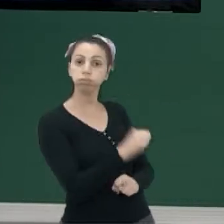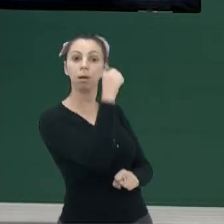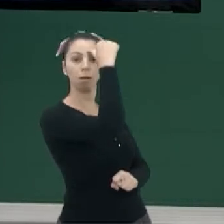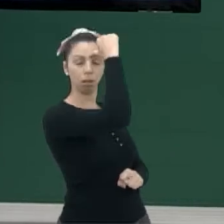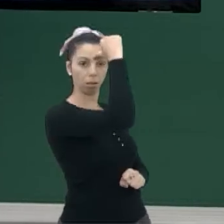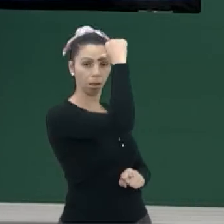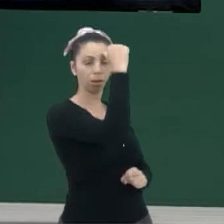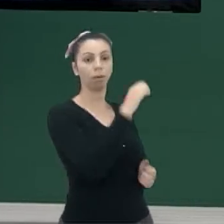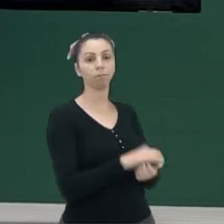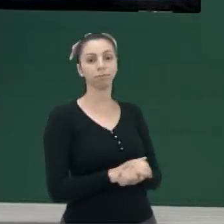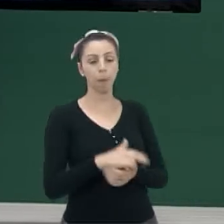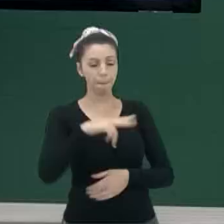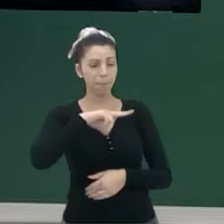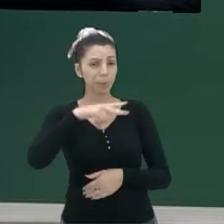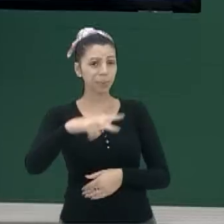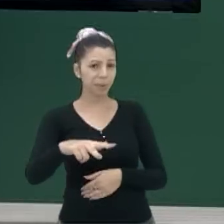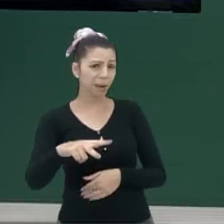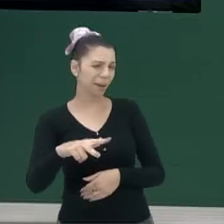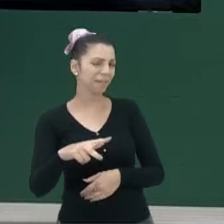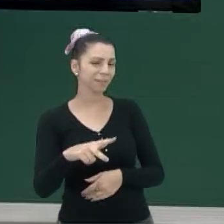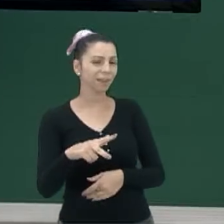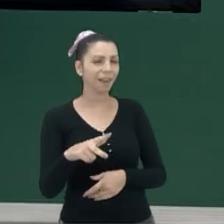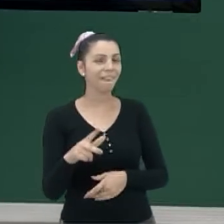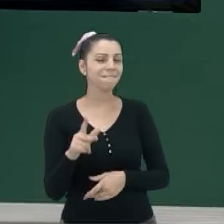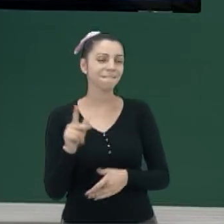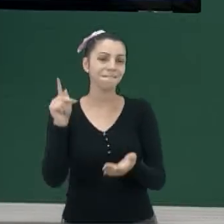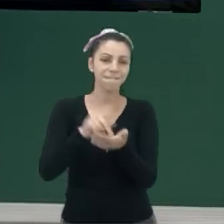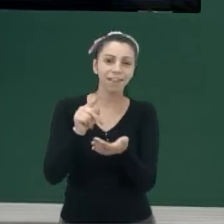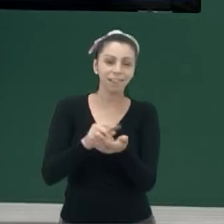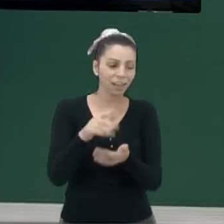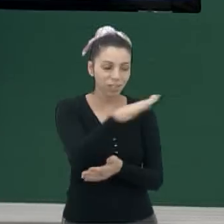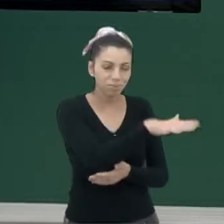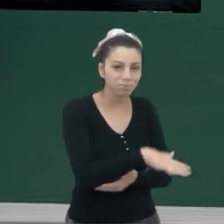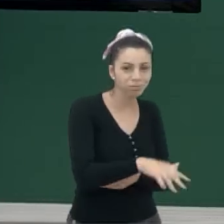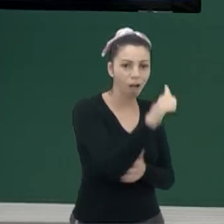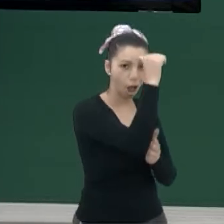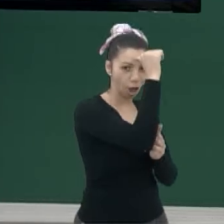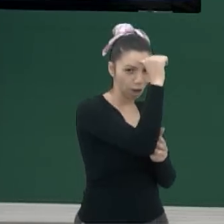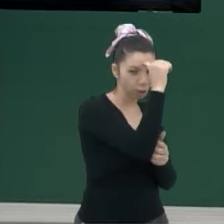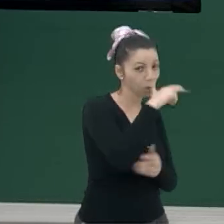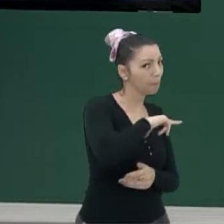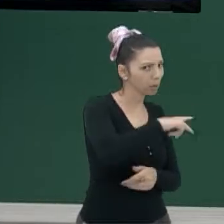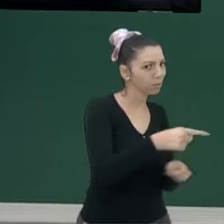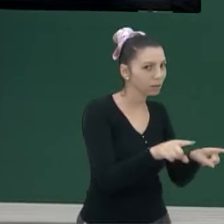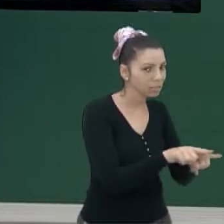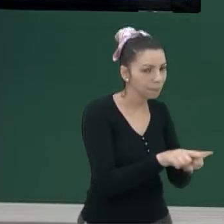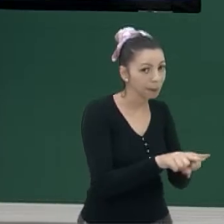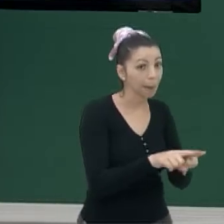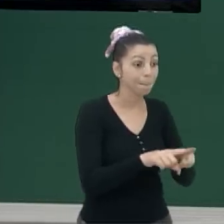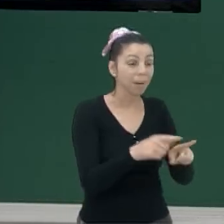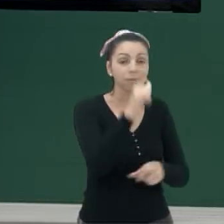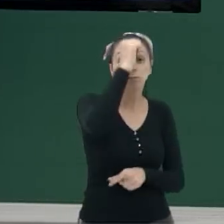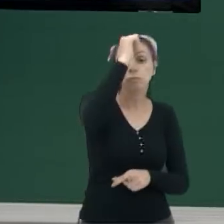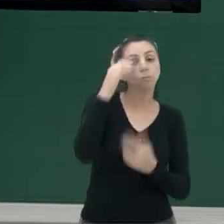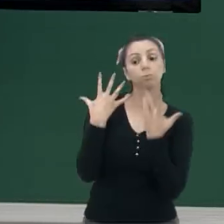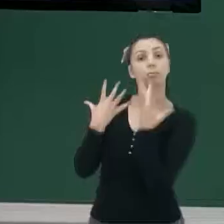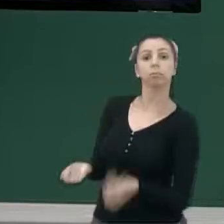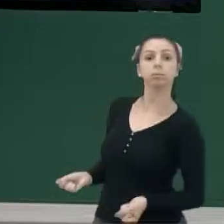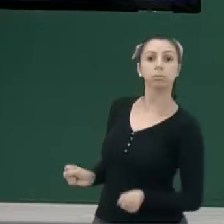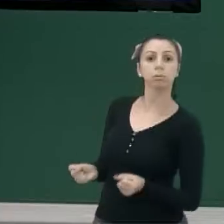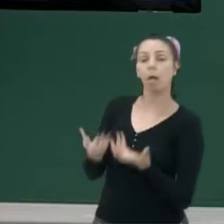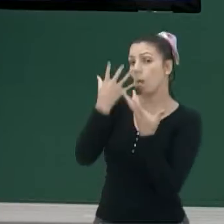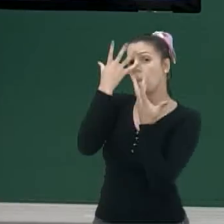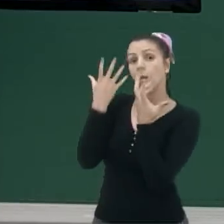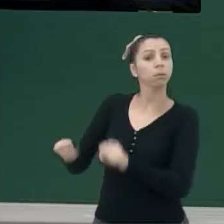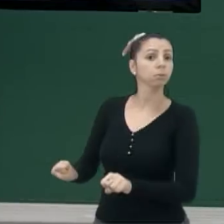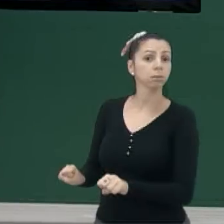Portugal pretendia transformar a Índia numa colônia portuguesa. Basicamente é isso. Só que é claro que os indianos não aceitaram, tá? Até porque